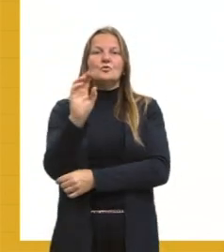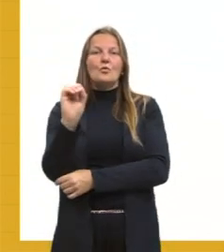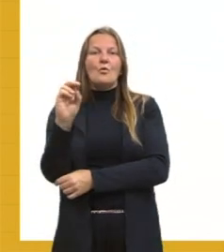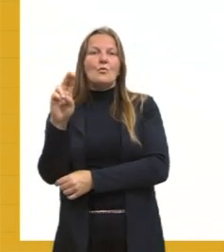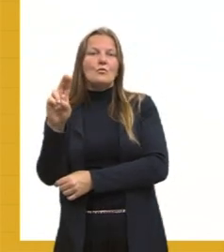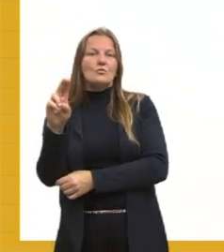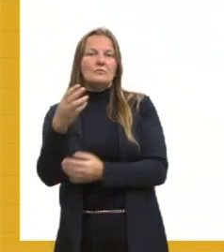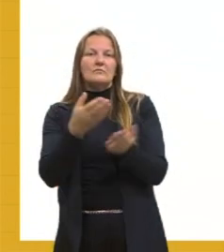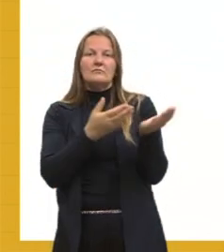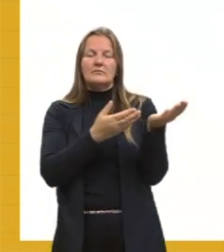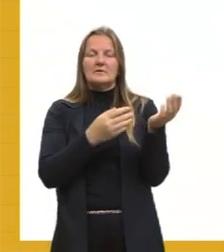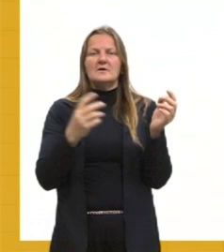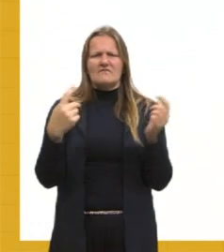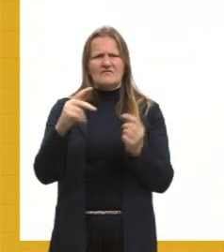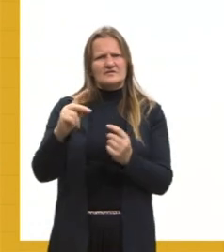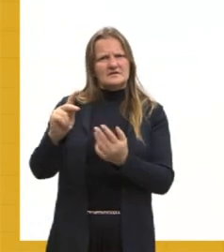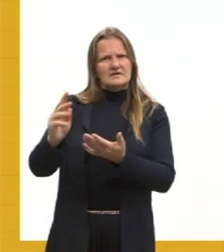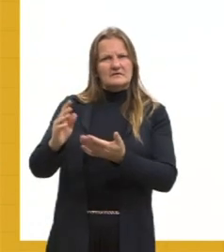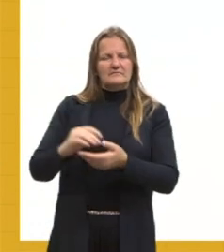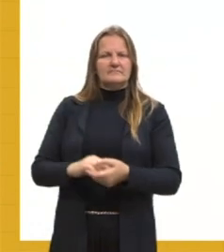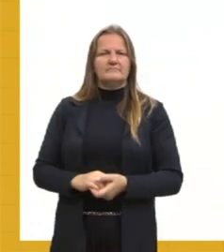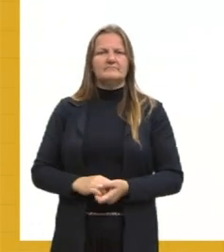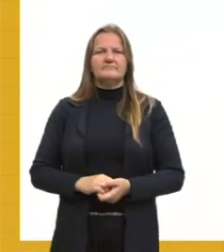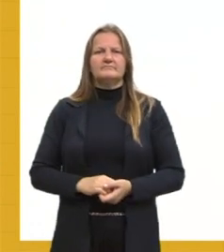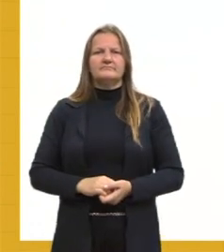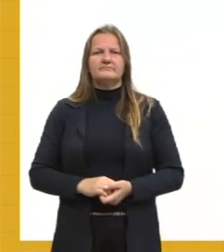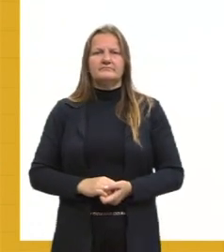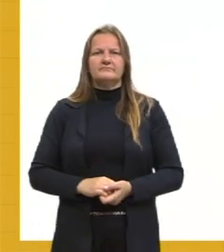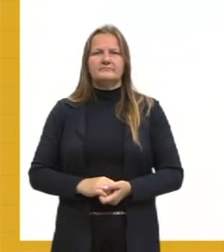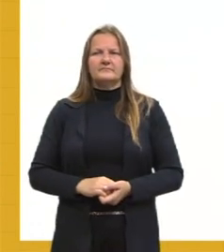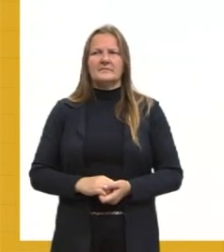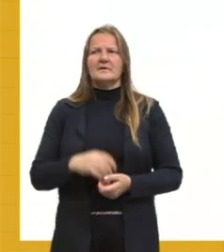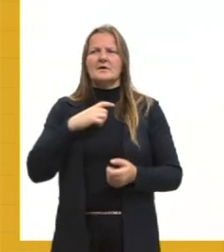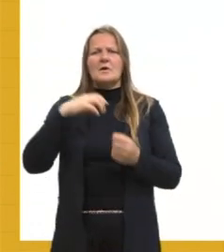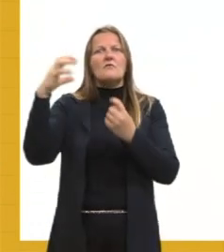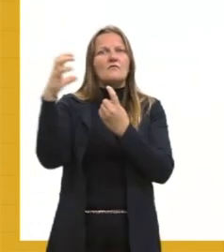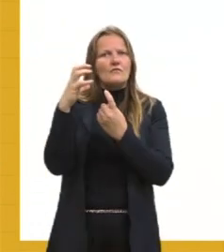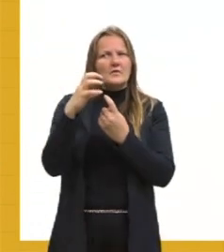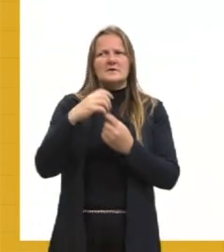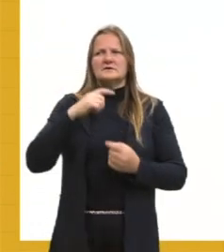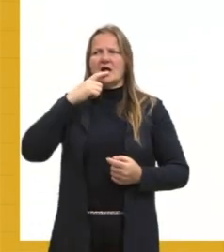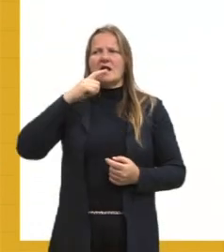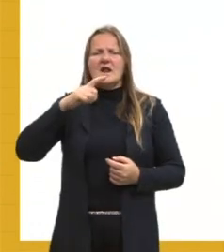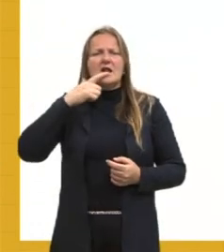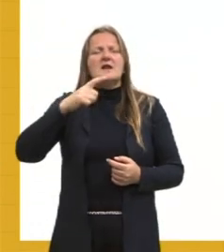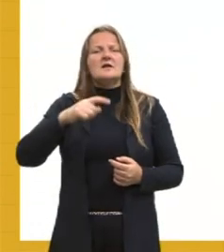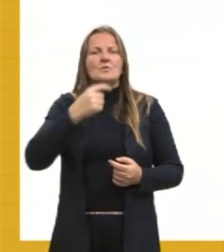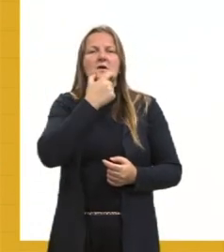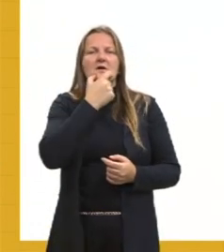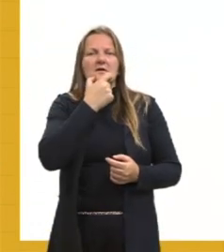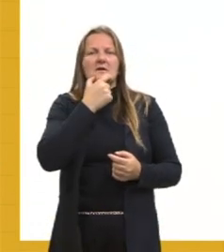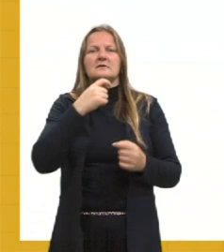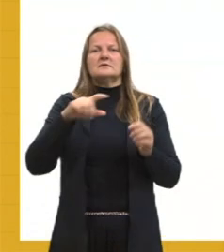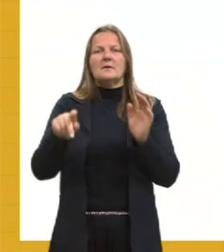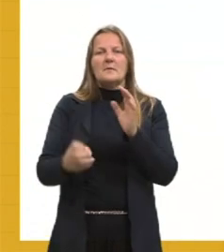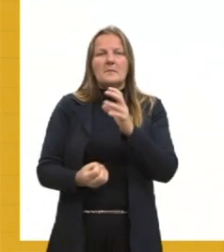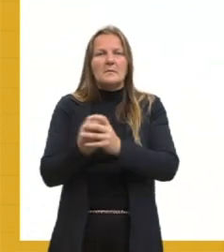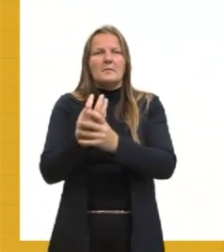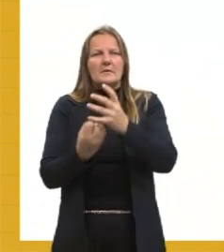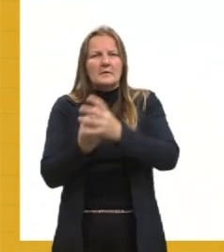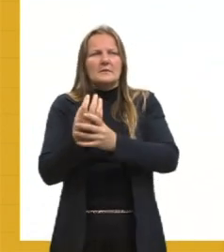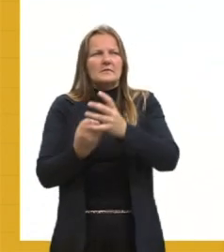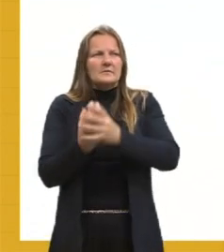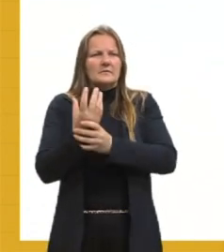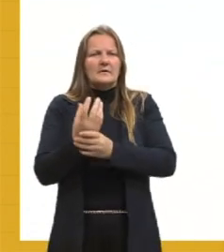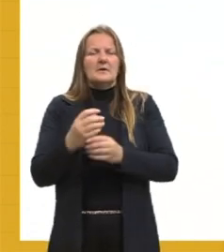pela Rainha Elizabeth na época né E que influenciou língua inglesa e criaram naquele